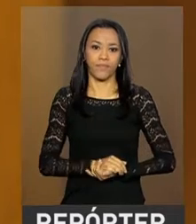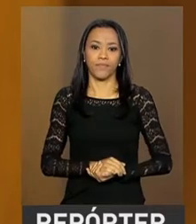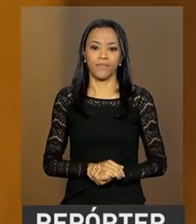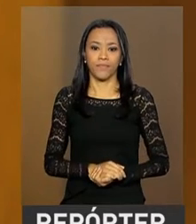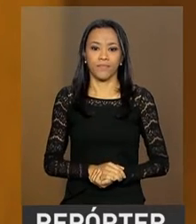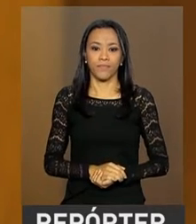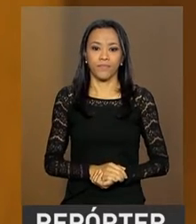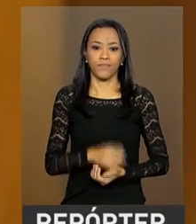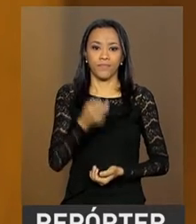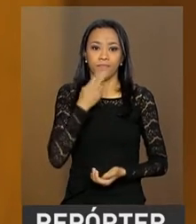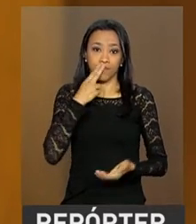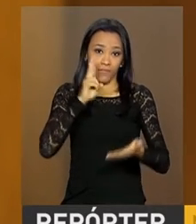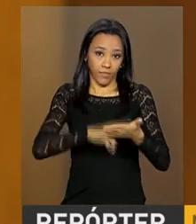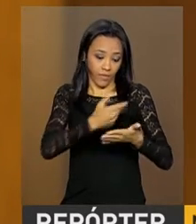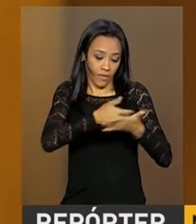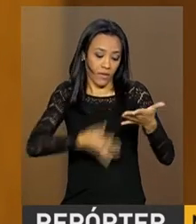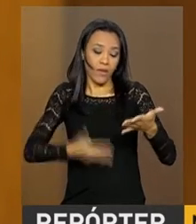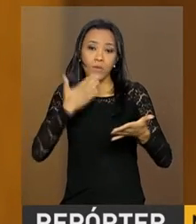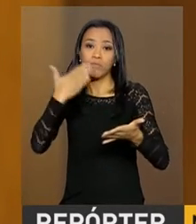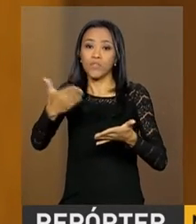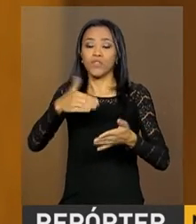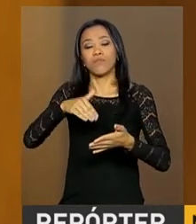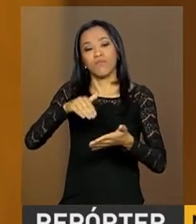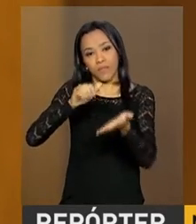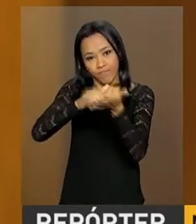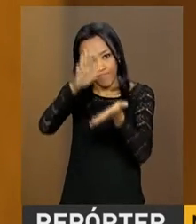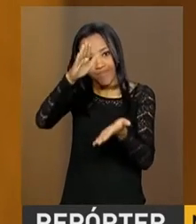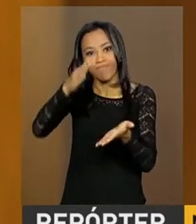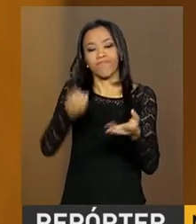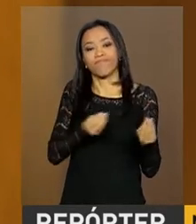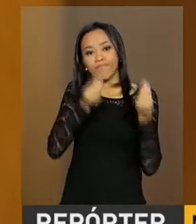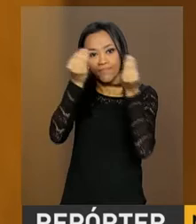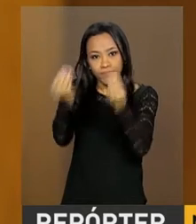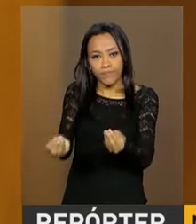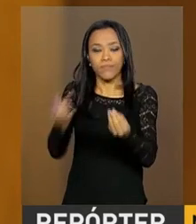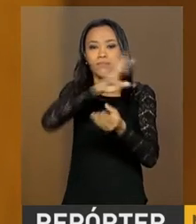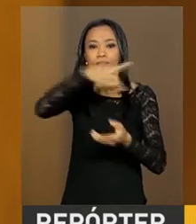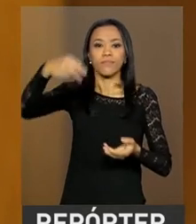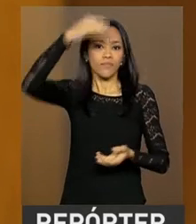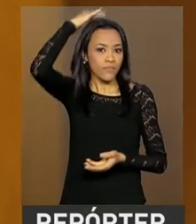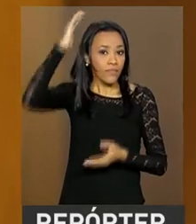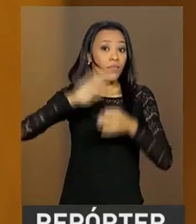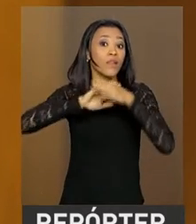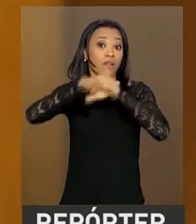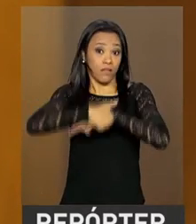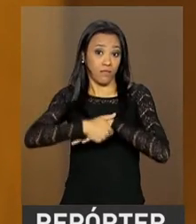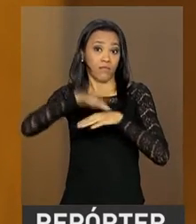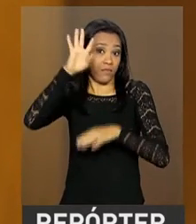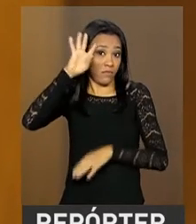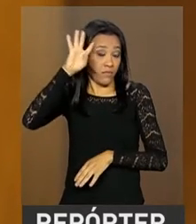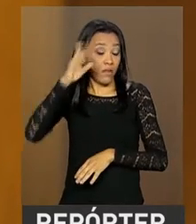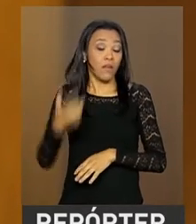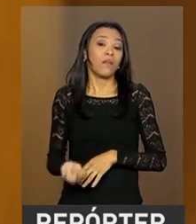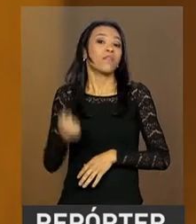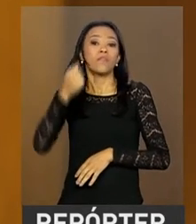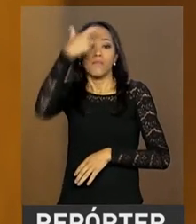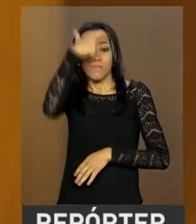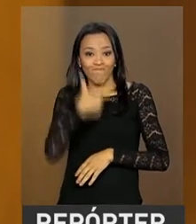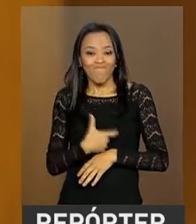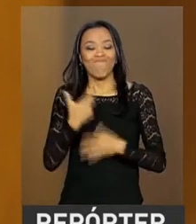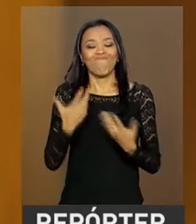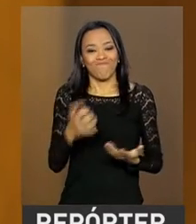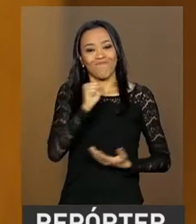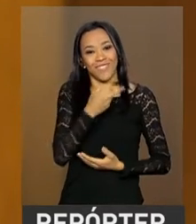na carta com o pedido de exoneração do cargo entregue ao presidente michel temer na noite desta quarta feira josé serra afirmou que